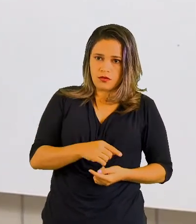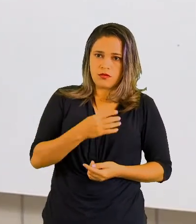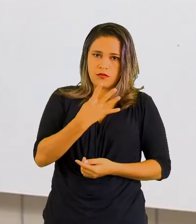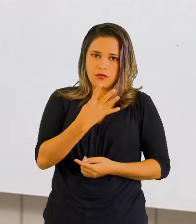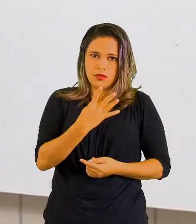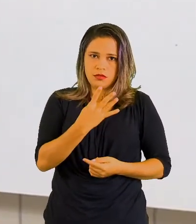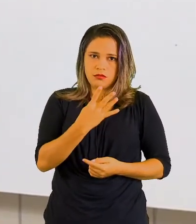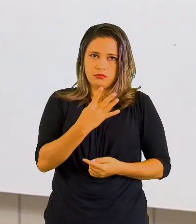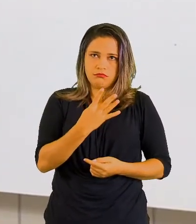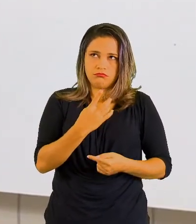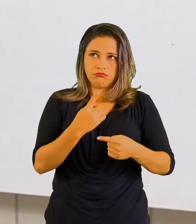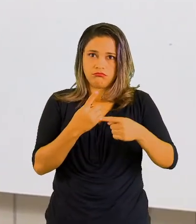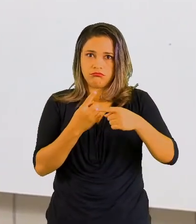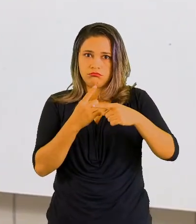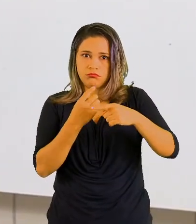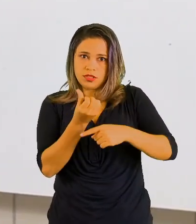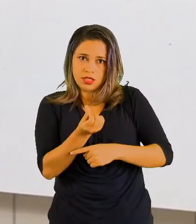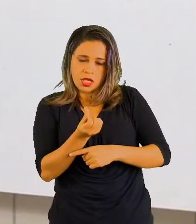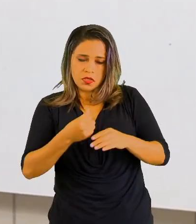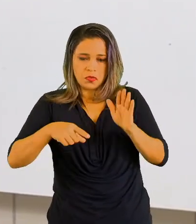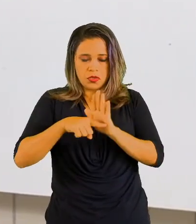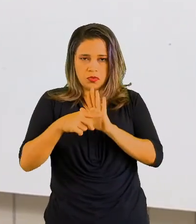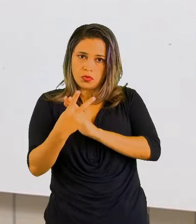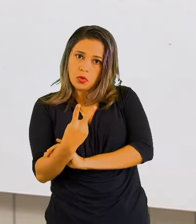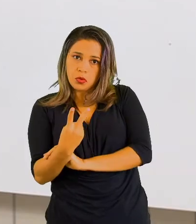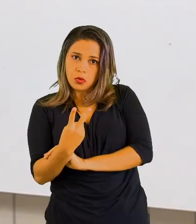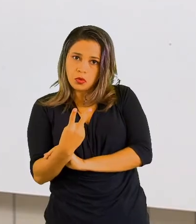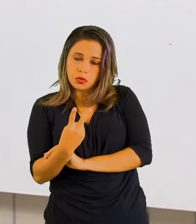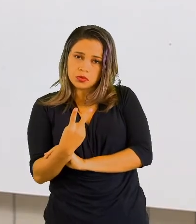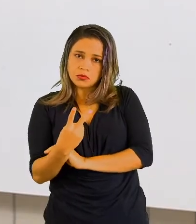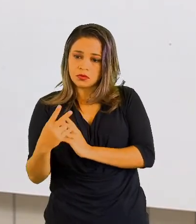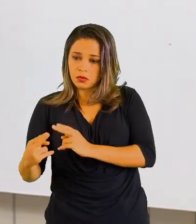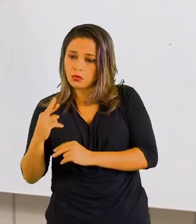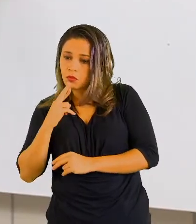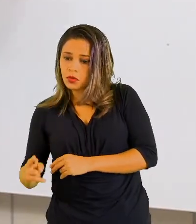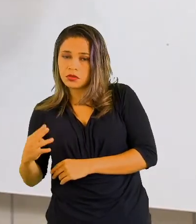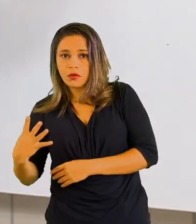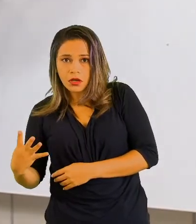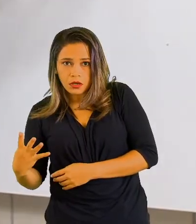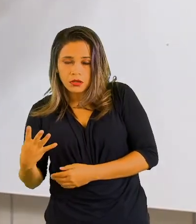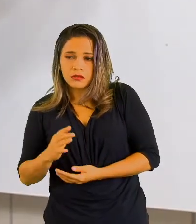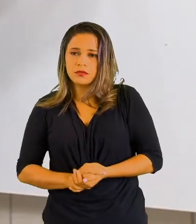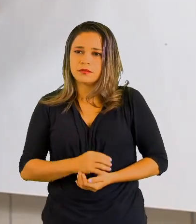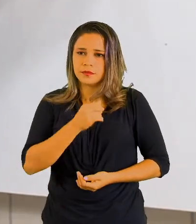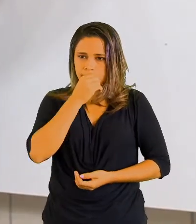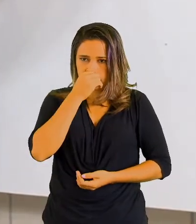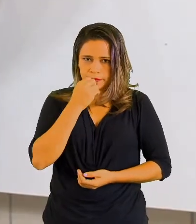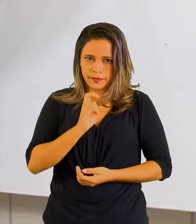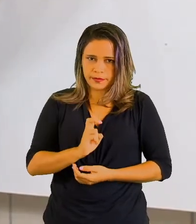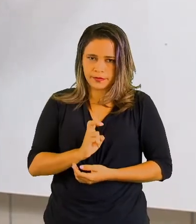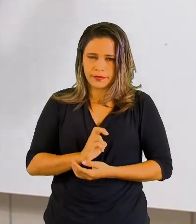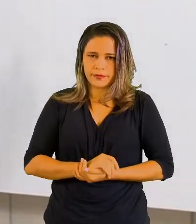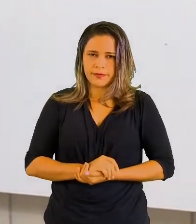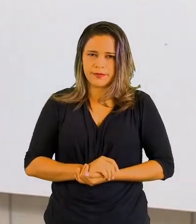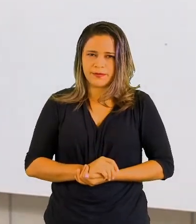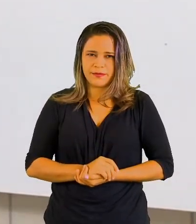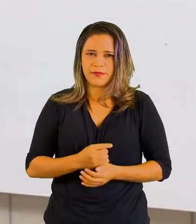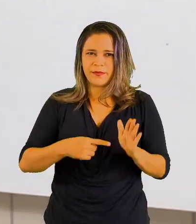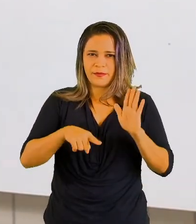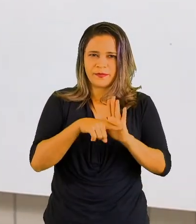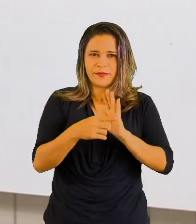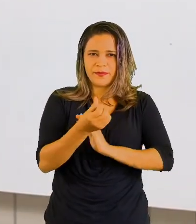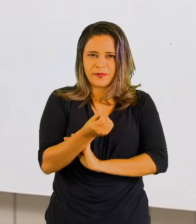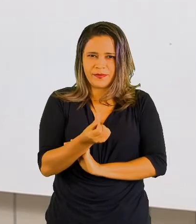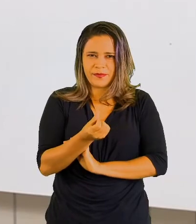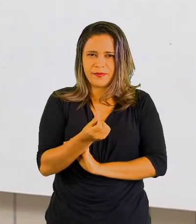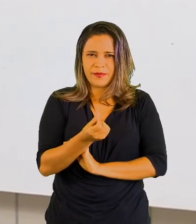6 mais menos 2. O quinto termo, né, que é menos 6. Menos 6